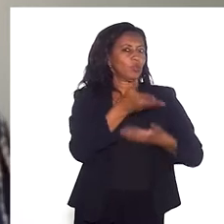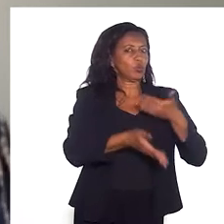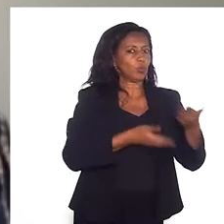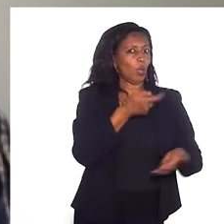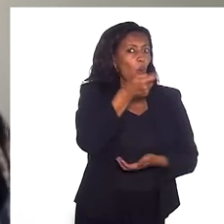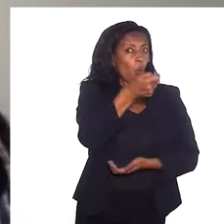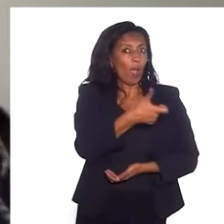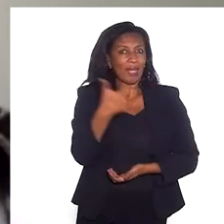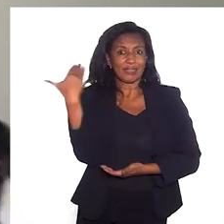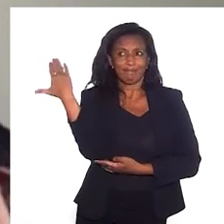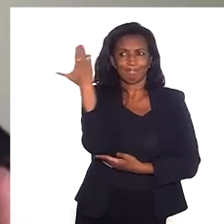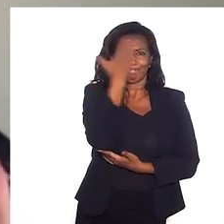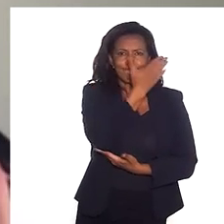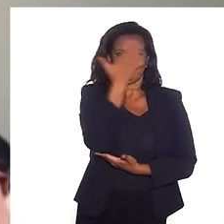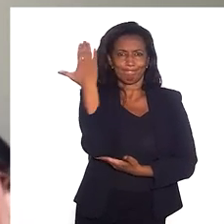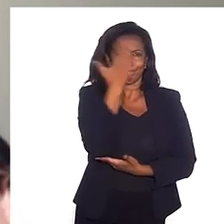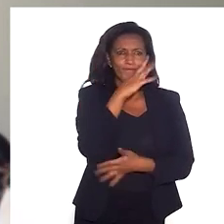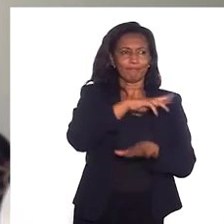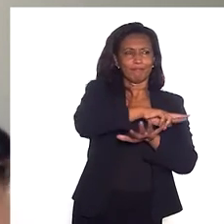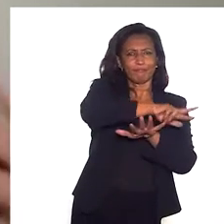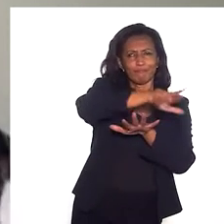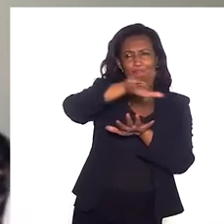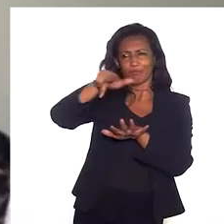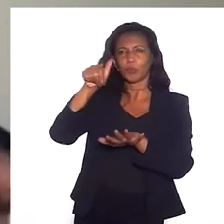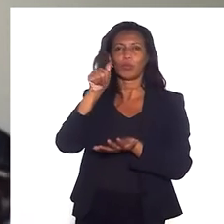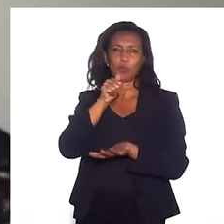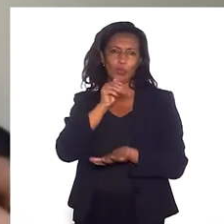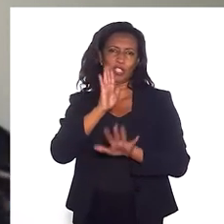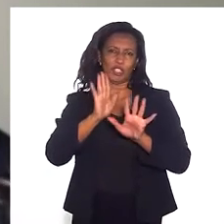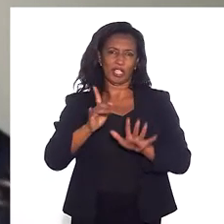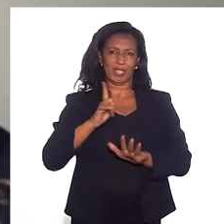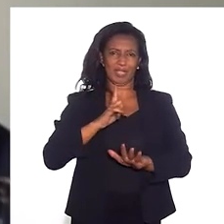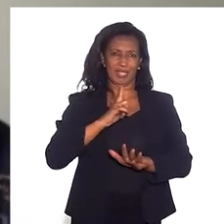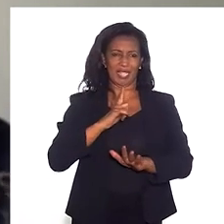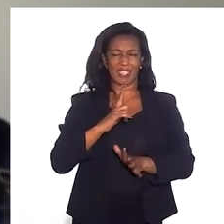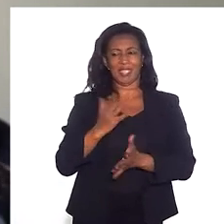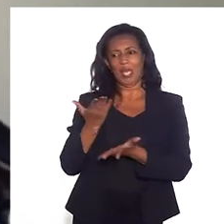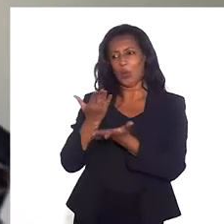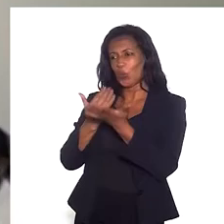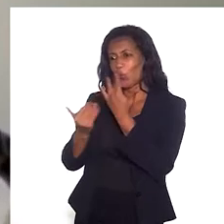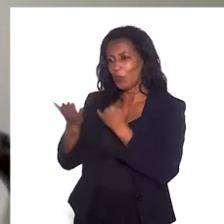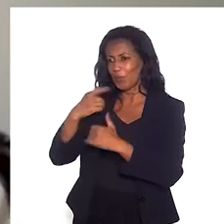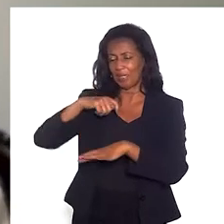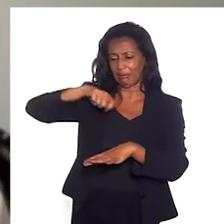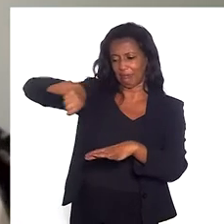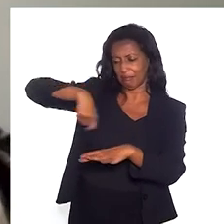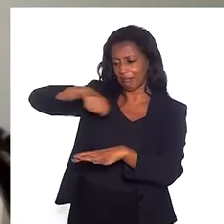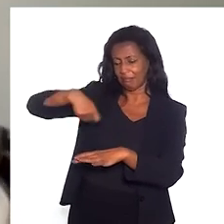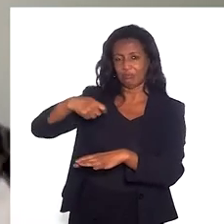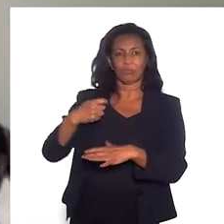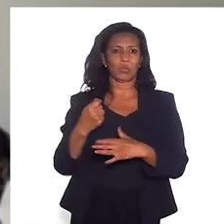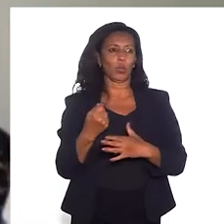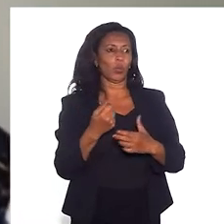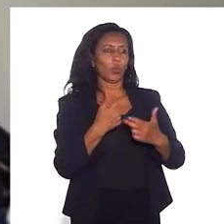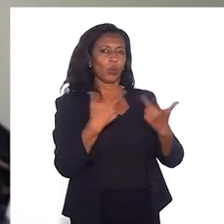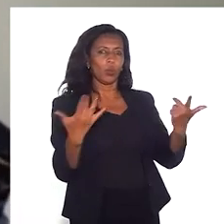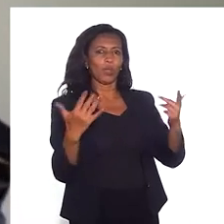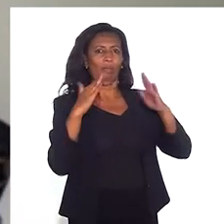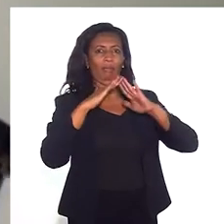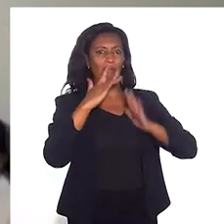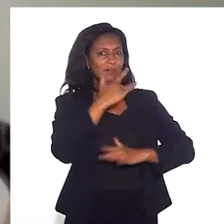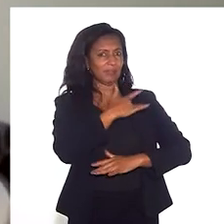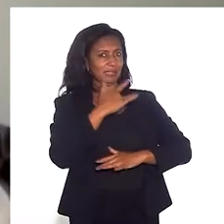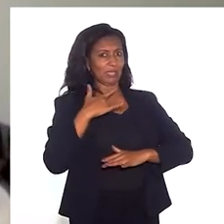cuidado. É algo quase invisível, mas que várias mulheres estão fazendo, que é cuidar da alimentação, cuidar de um